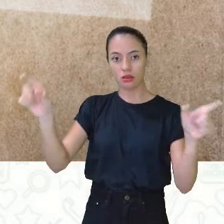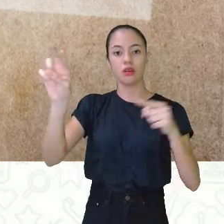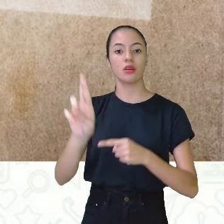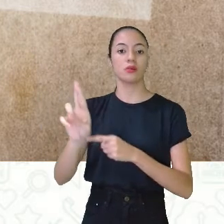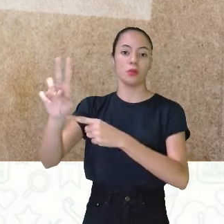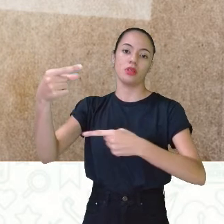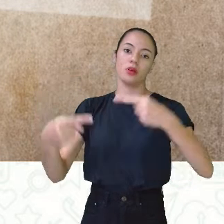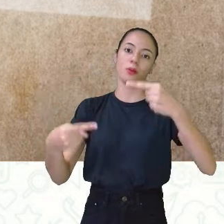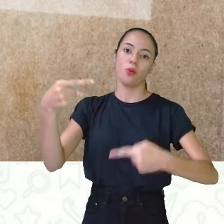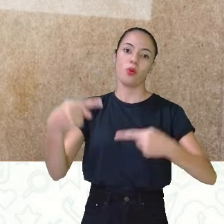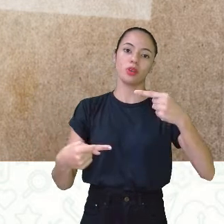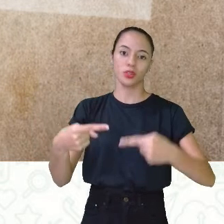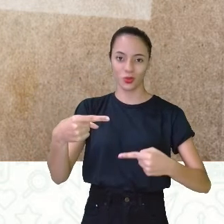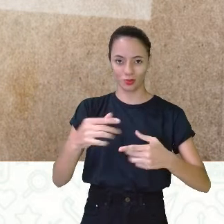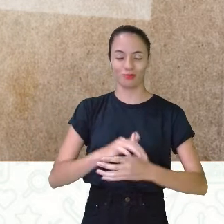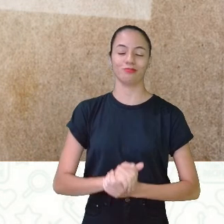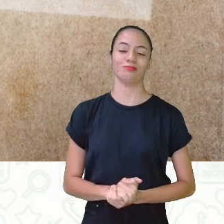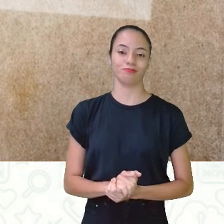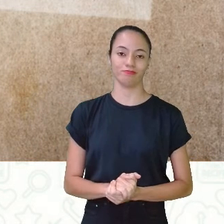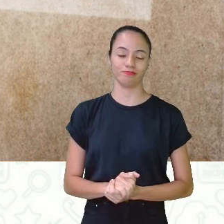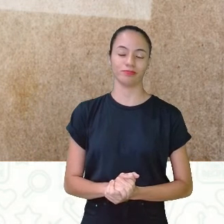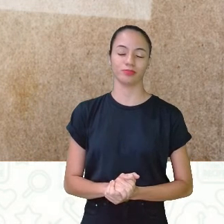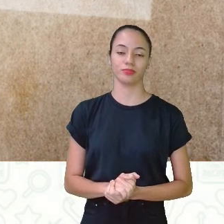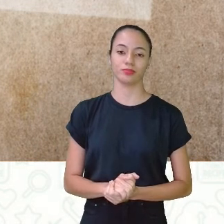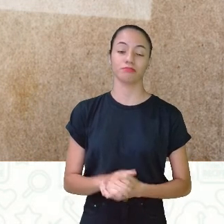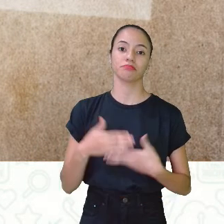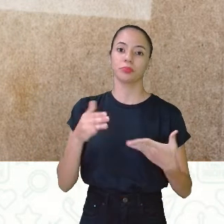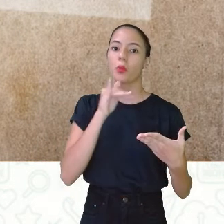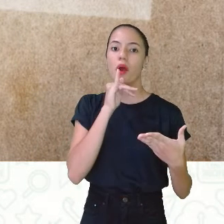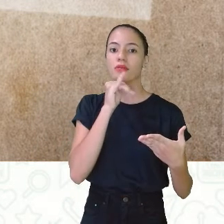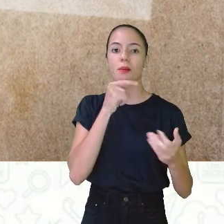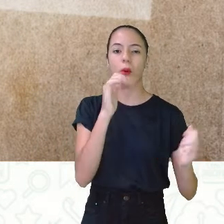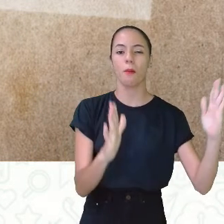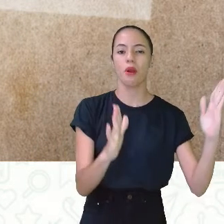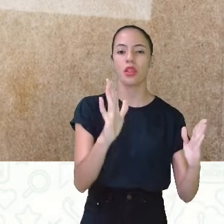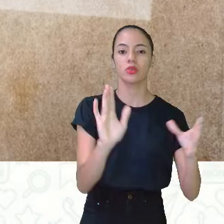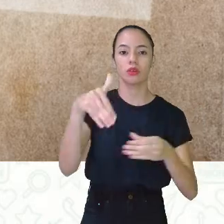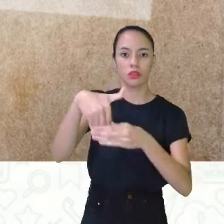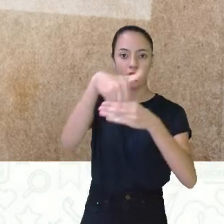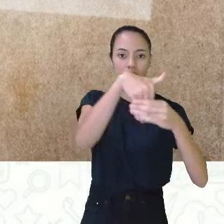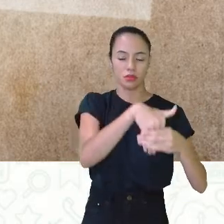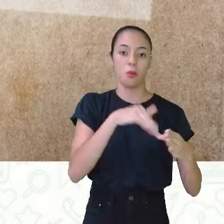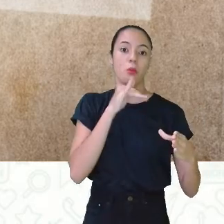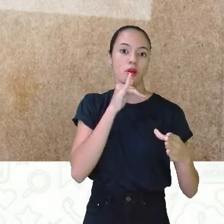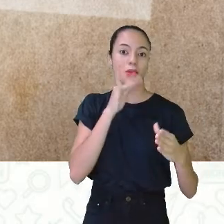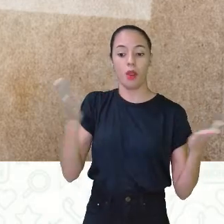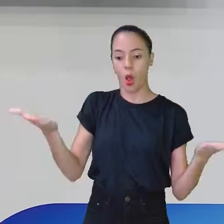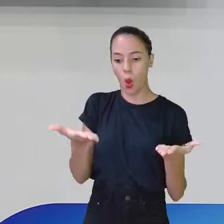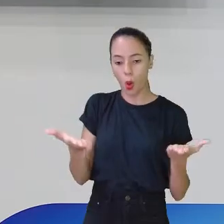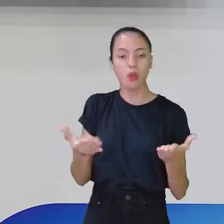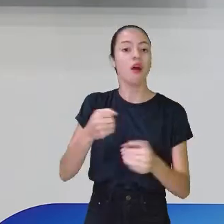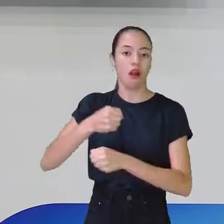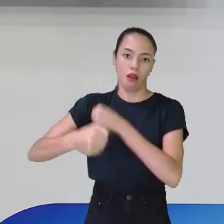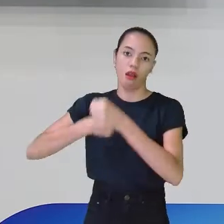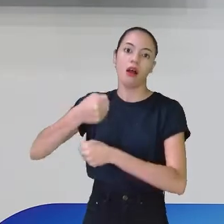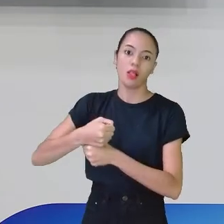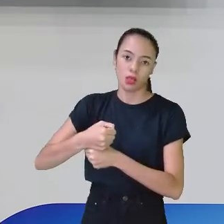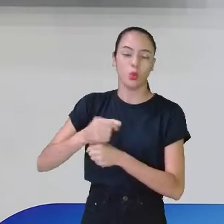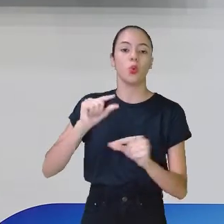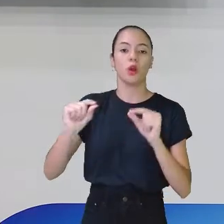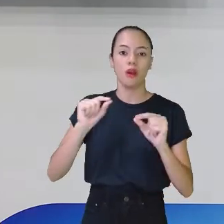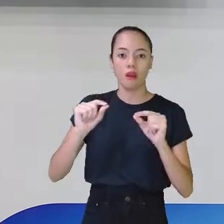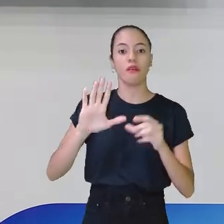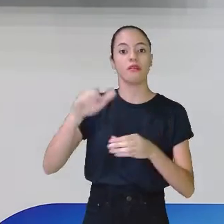representantes políticos para governar. Então, quando é ano de eleição como esse, né, ano que a gente vai ter que votar, né, e